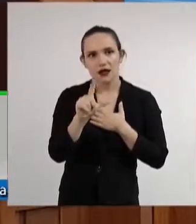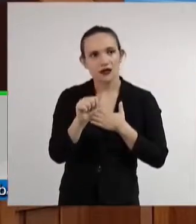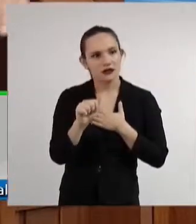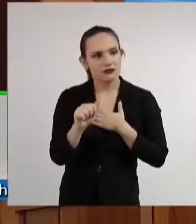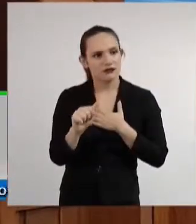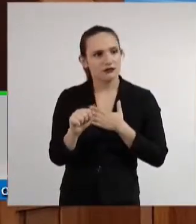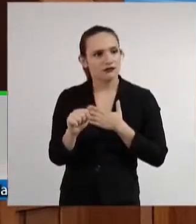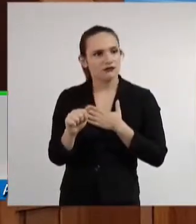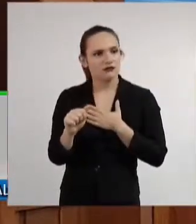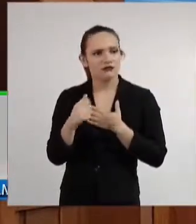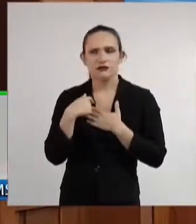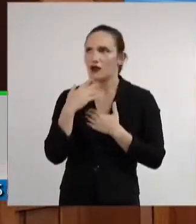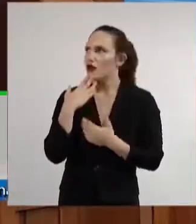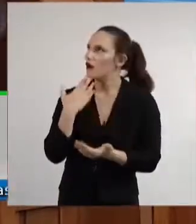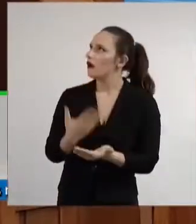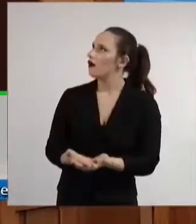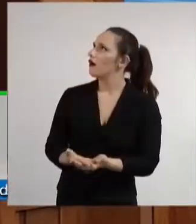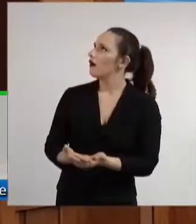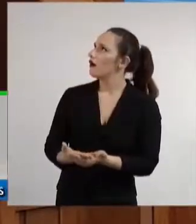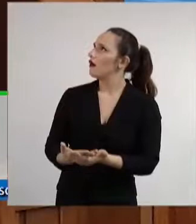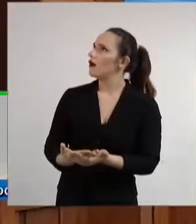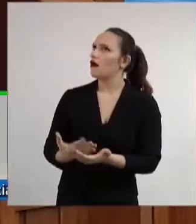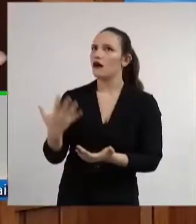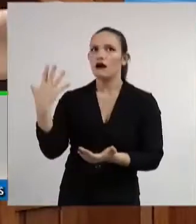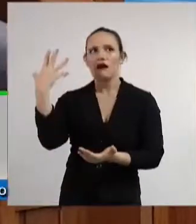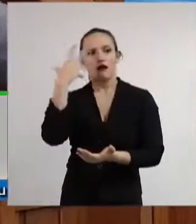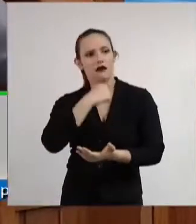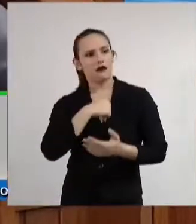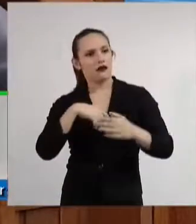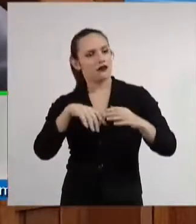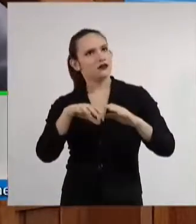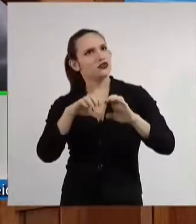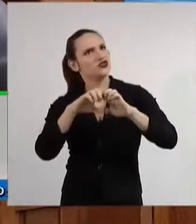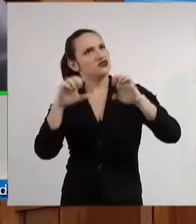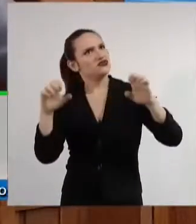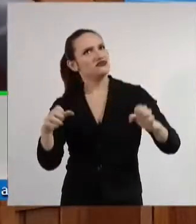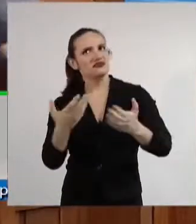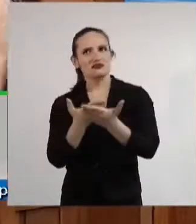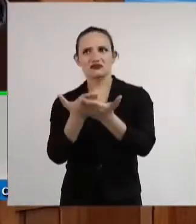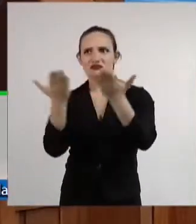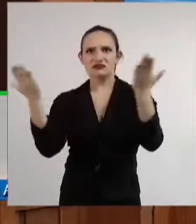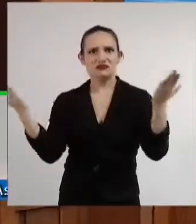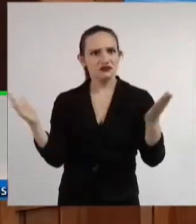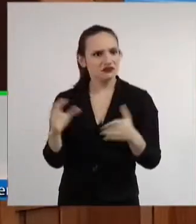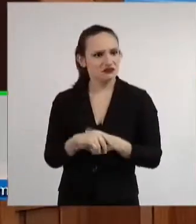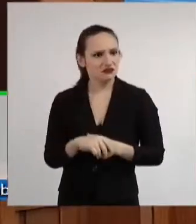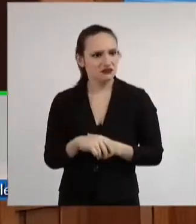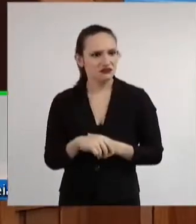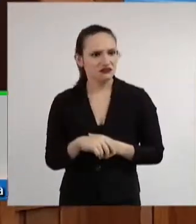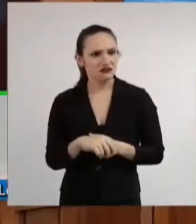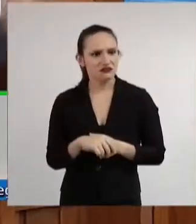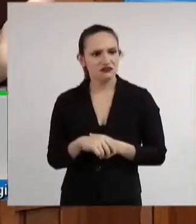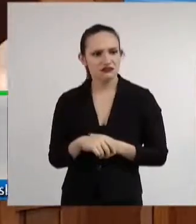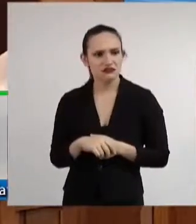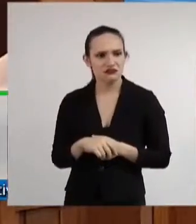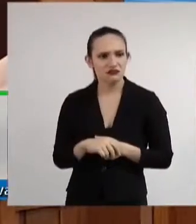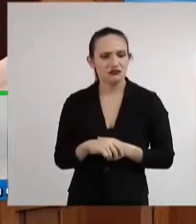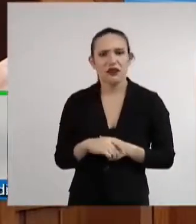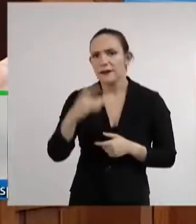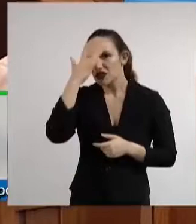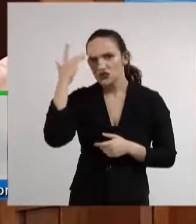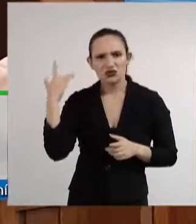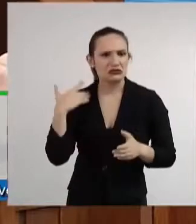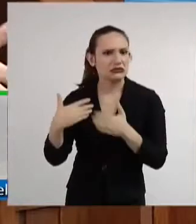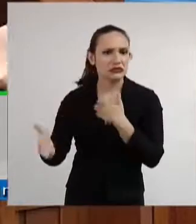que tem, os pet shops. Eu falei para minha esposa, Cris, olha só, hoje você vê pessoas de todos os segmentos da